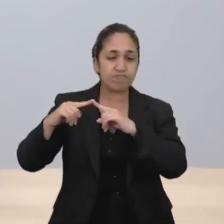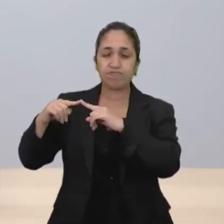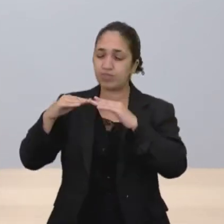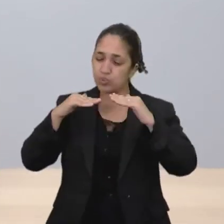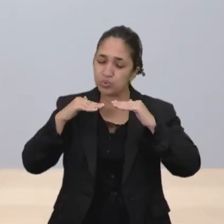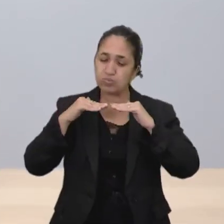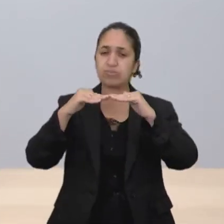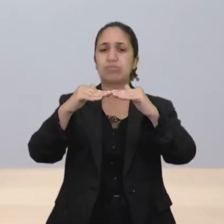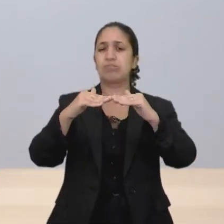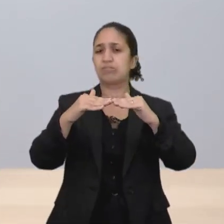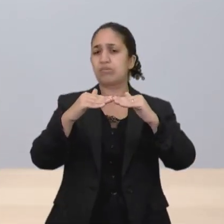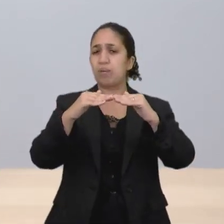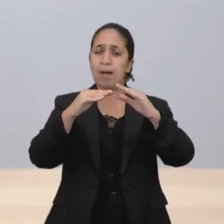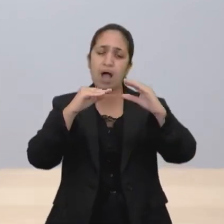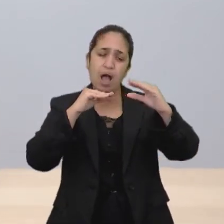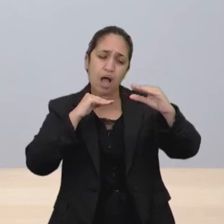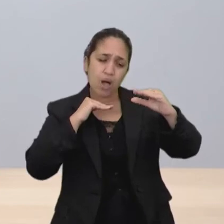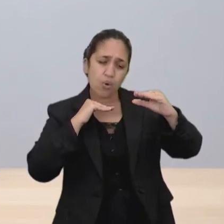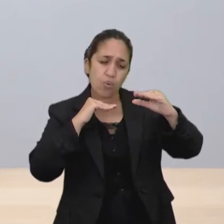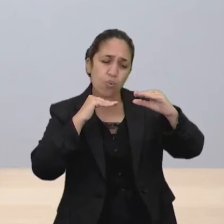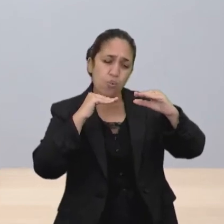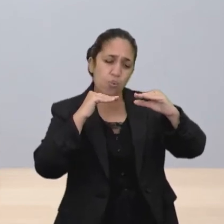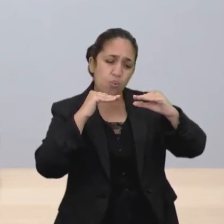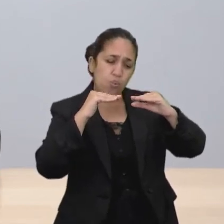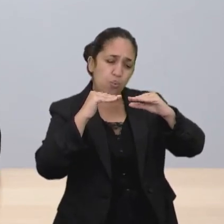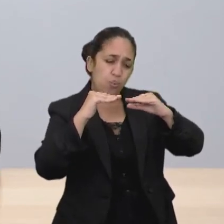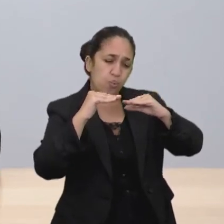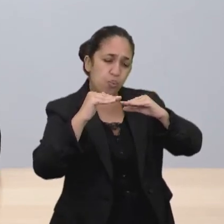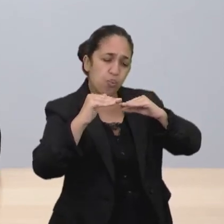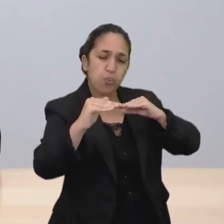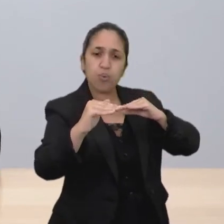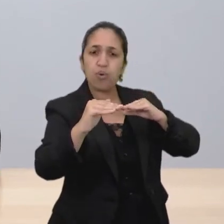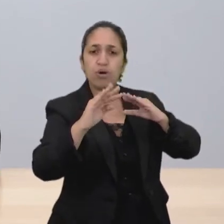existe uma linha que percorre de forma